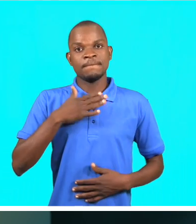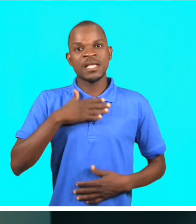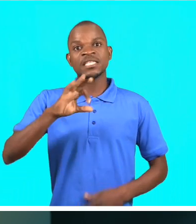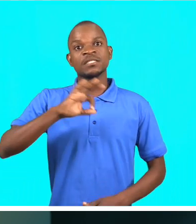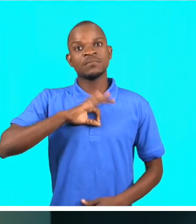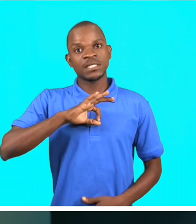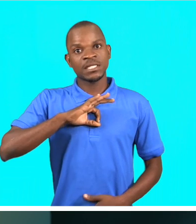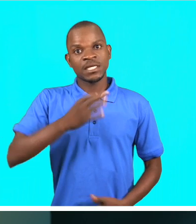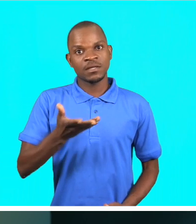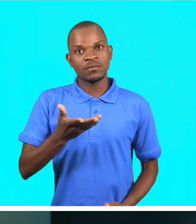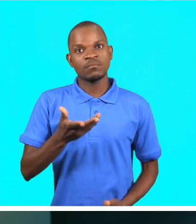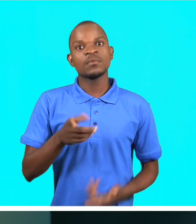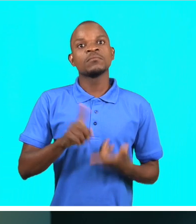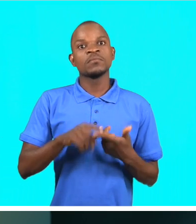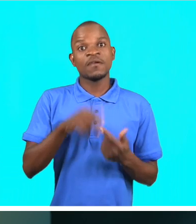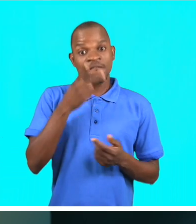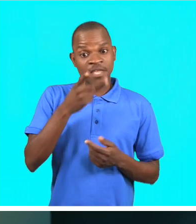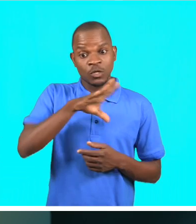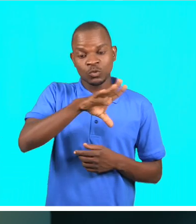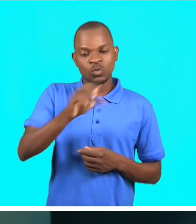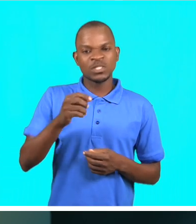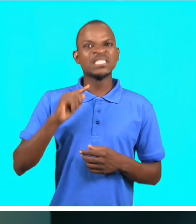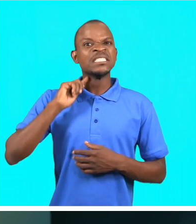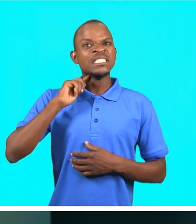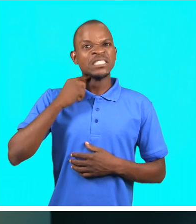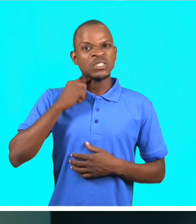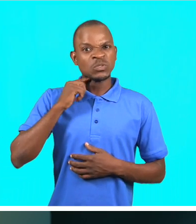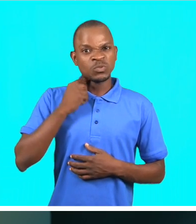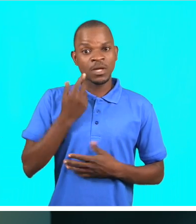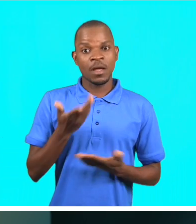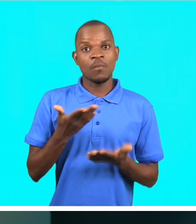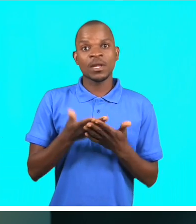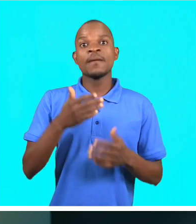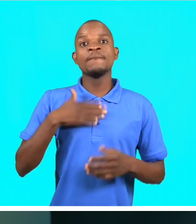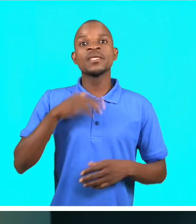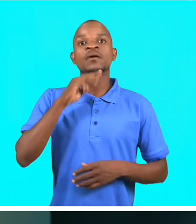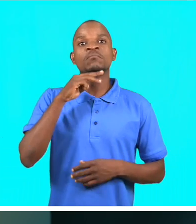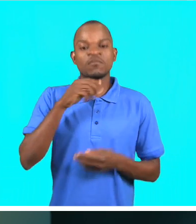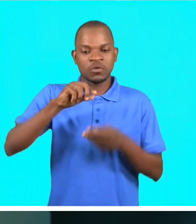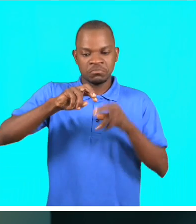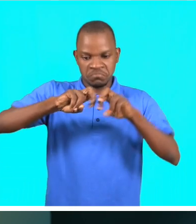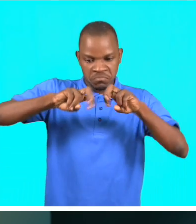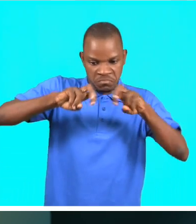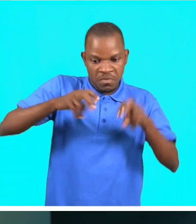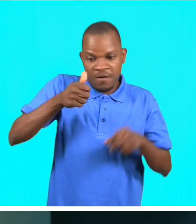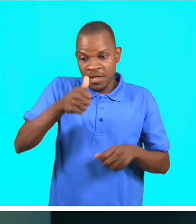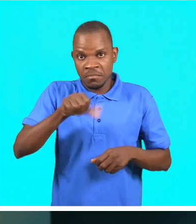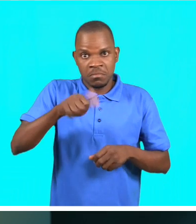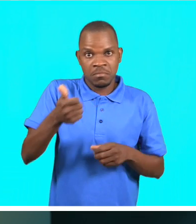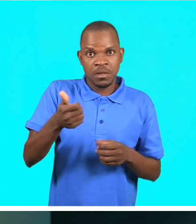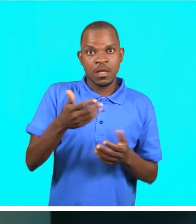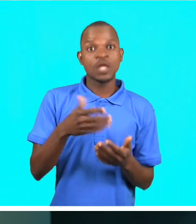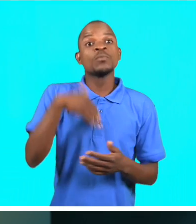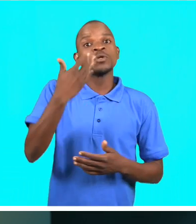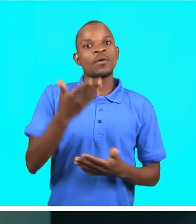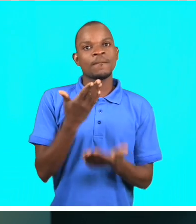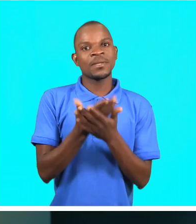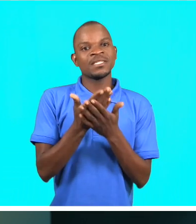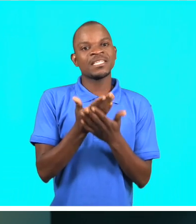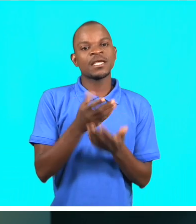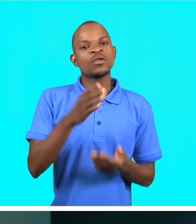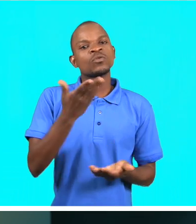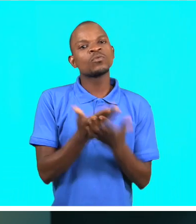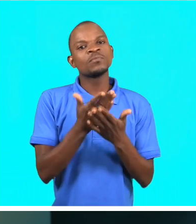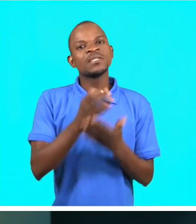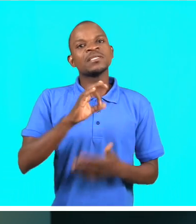minhas medalhas. Então, vias todas manchadas, né? Minha mãe foi testá-las todas. Então, no momento, eu pedi a medalha